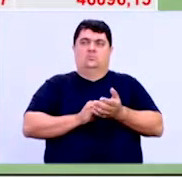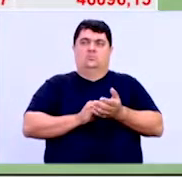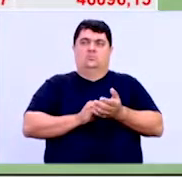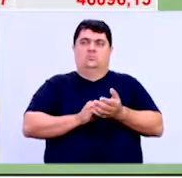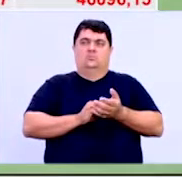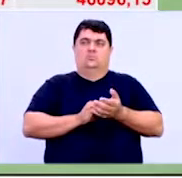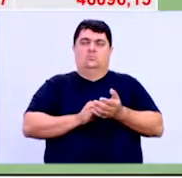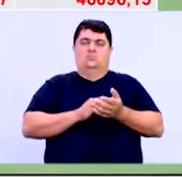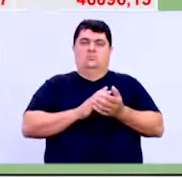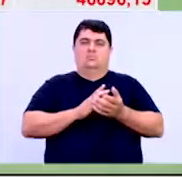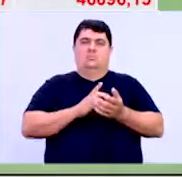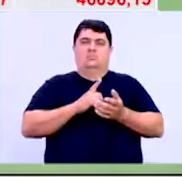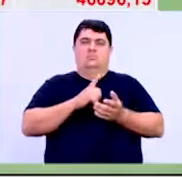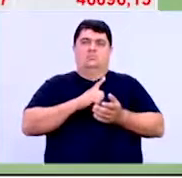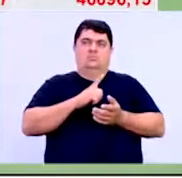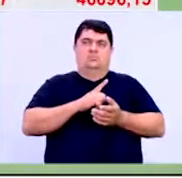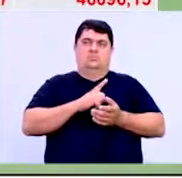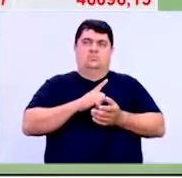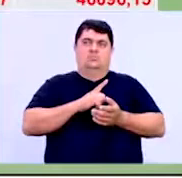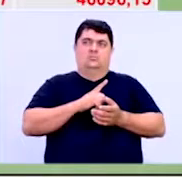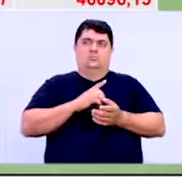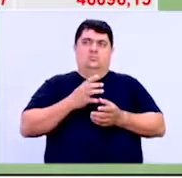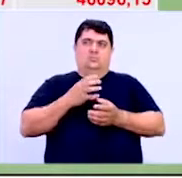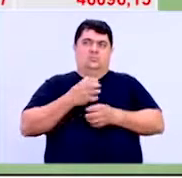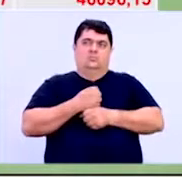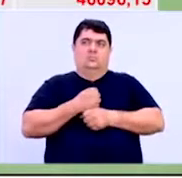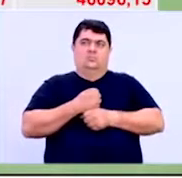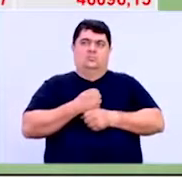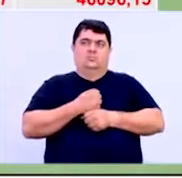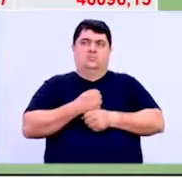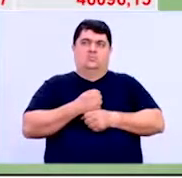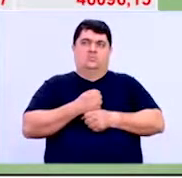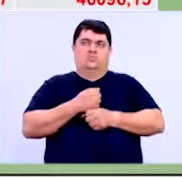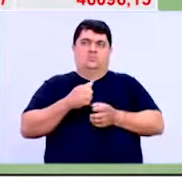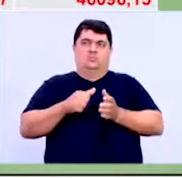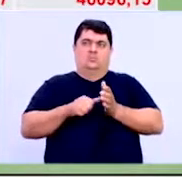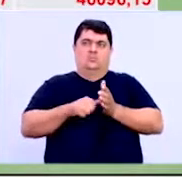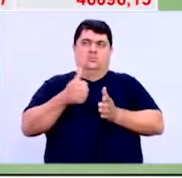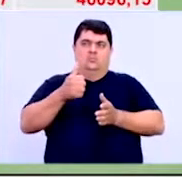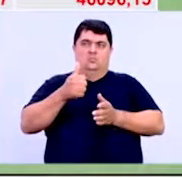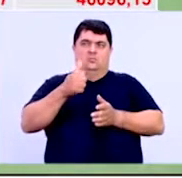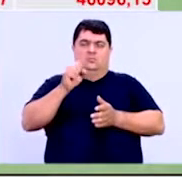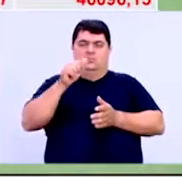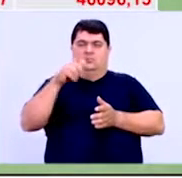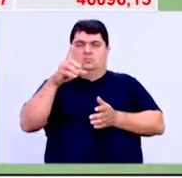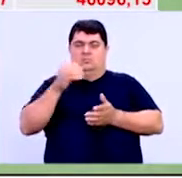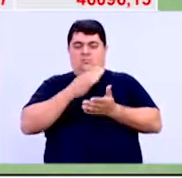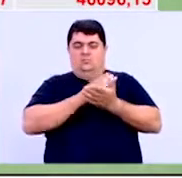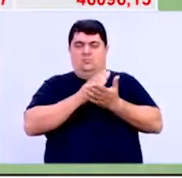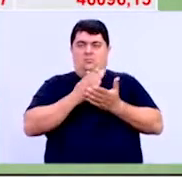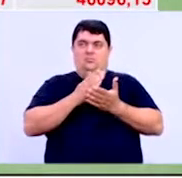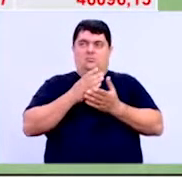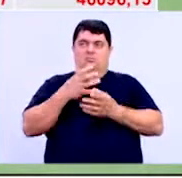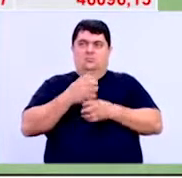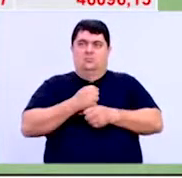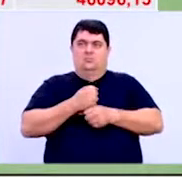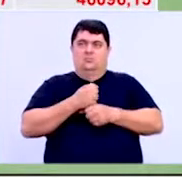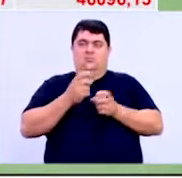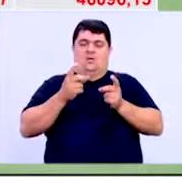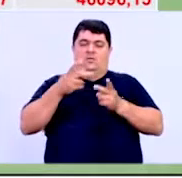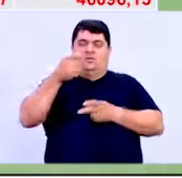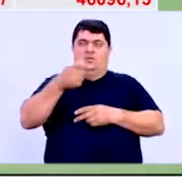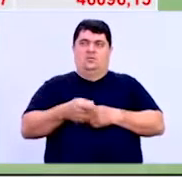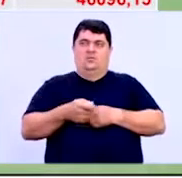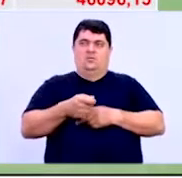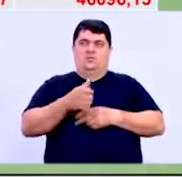a percepção deste somado. Primeiro saldo, que está aqui no meu caixa, meu saldo inicial, mais minha venda à vista, que